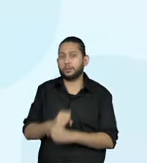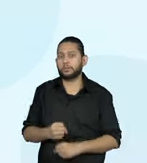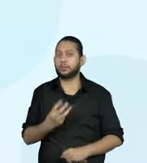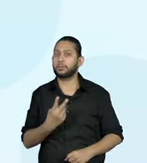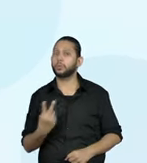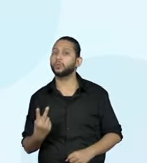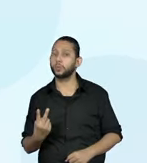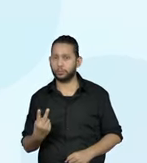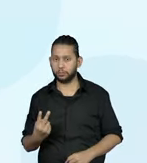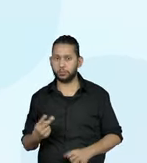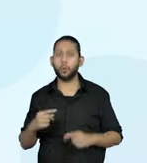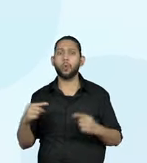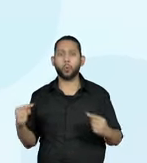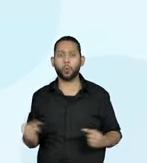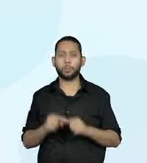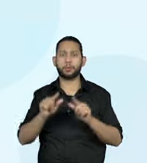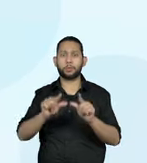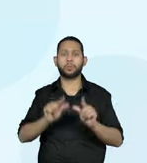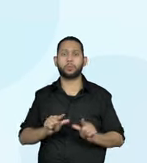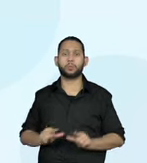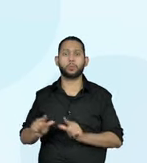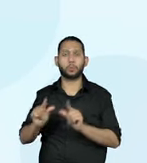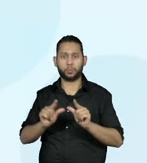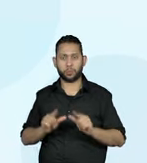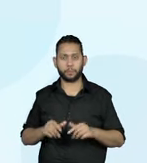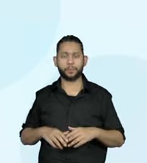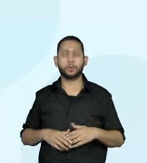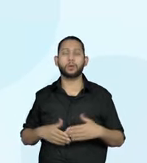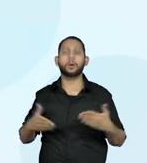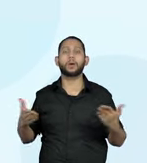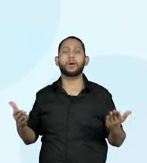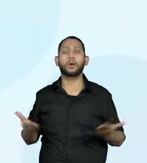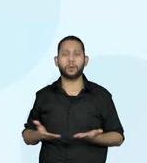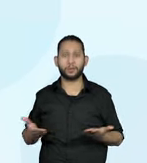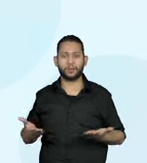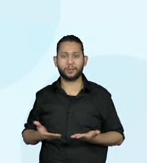a história correta. E aí, agora, eu vou dar um